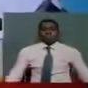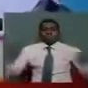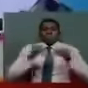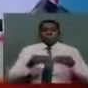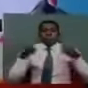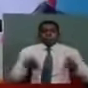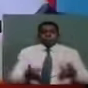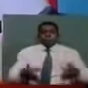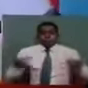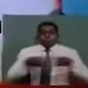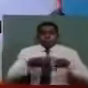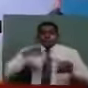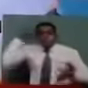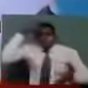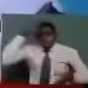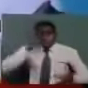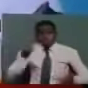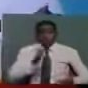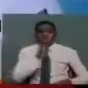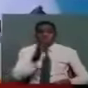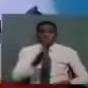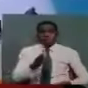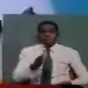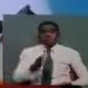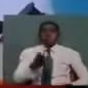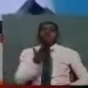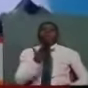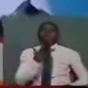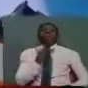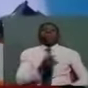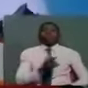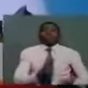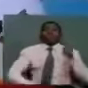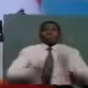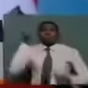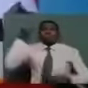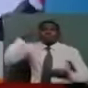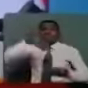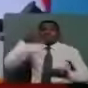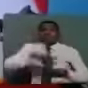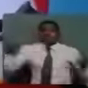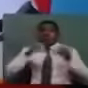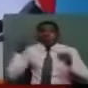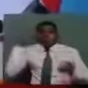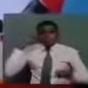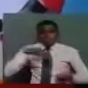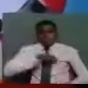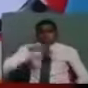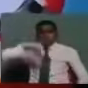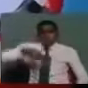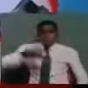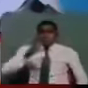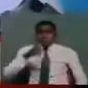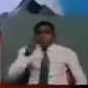é atingir o poder. Para o MPLA, o mais importante é resolver os problemas do